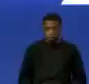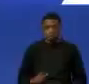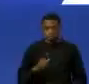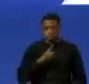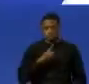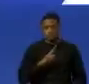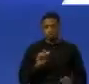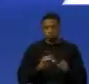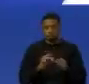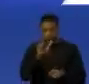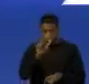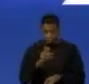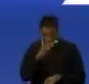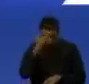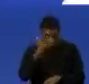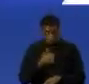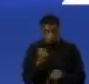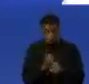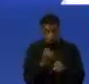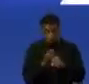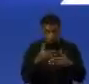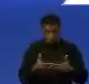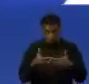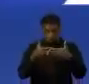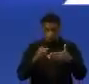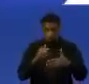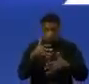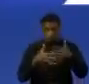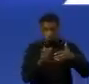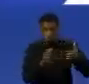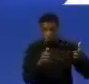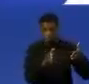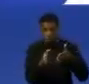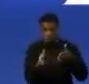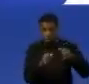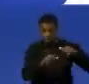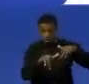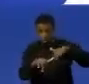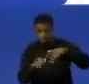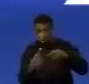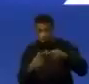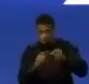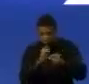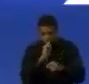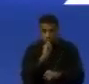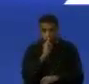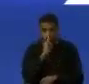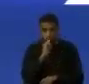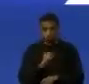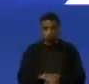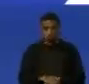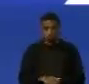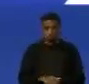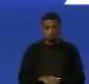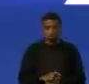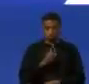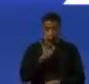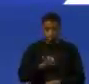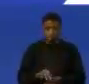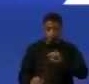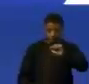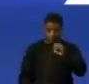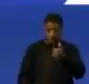intervenção antrópica aí prejudica a piracema porque reduz o percurso da migração. Chegamos na letra